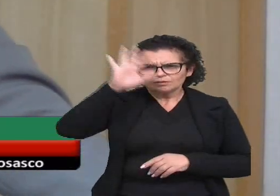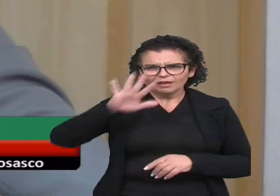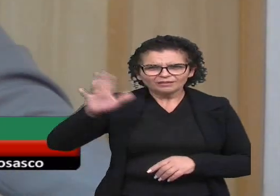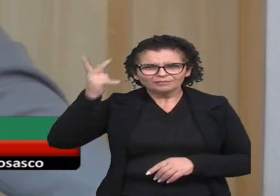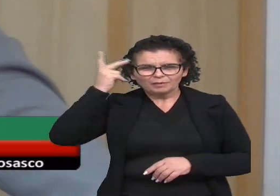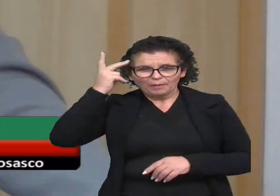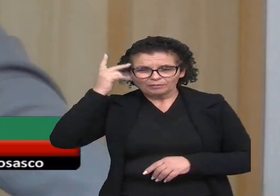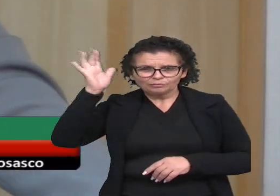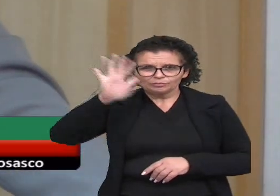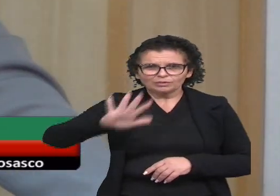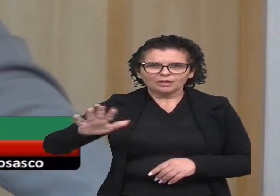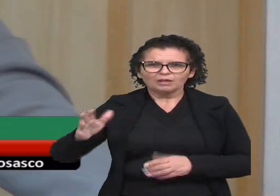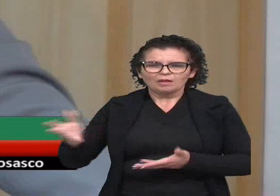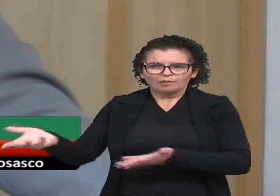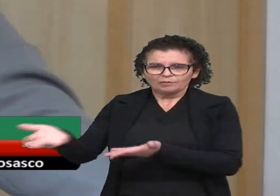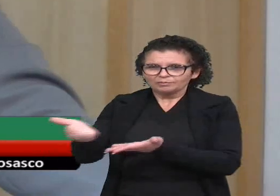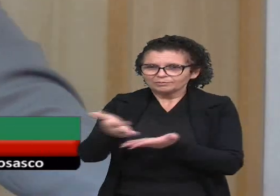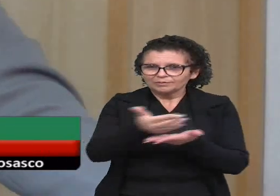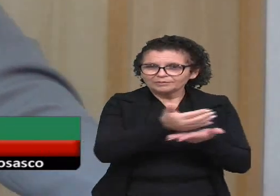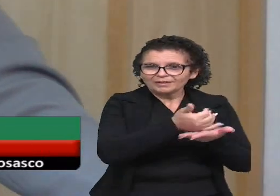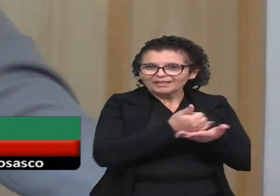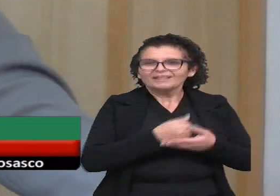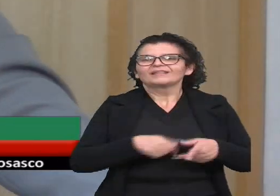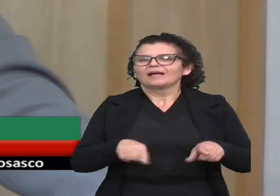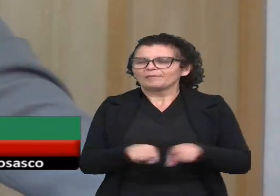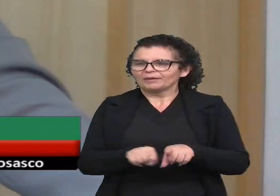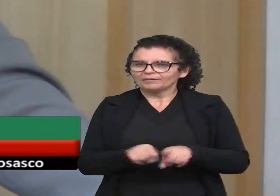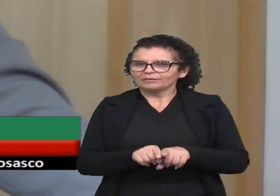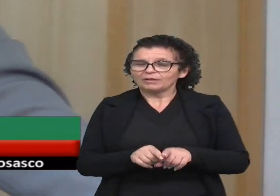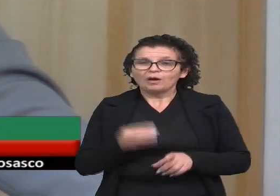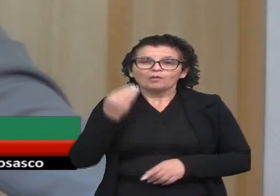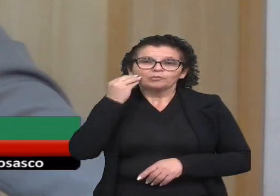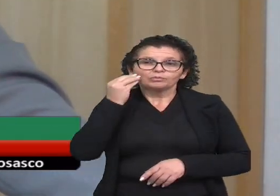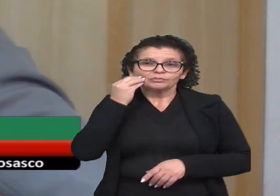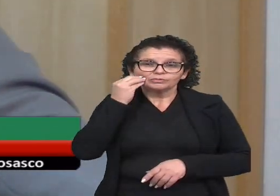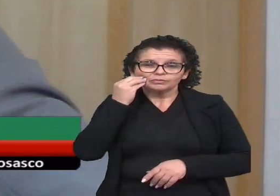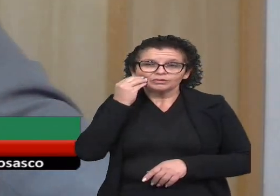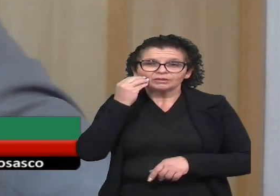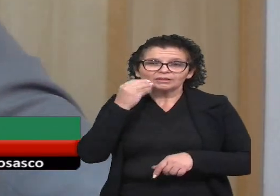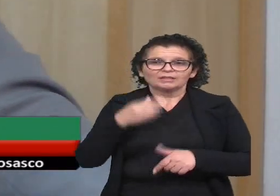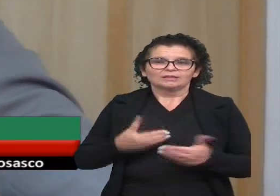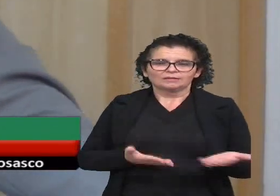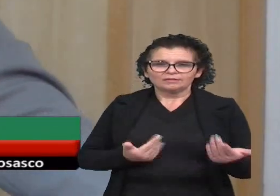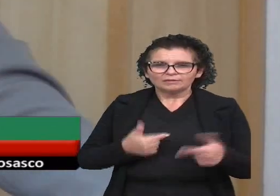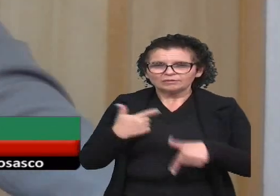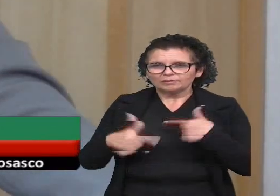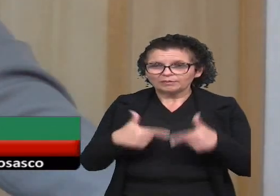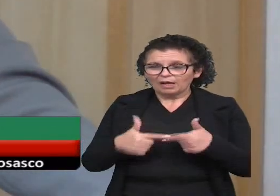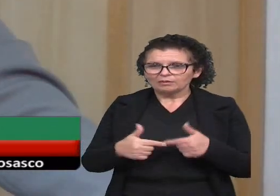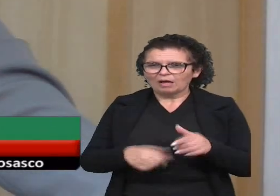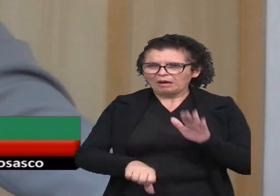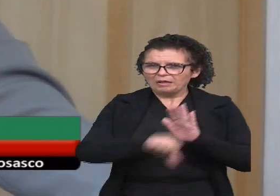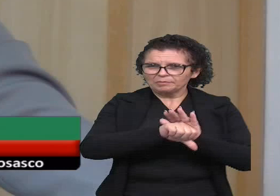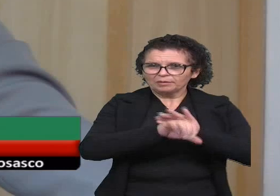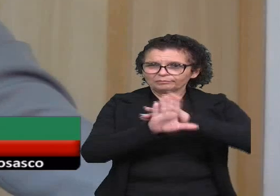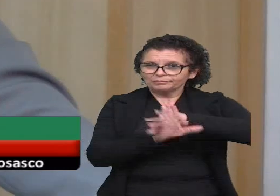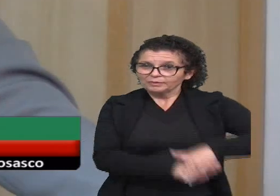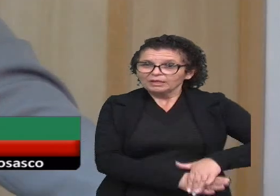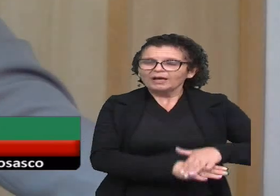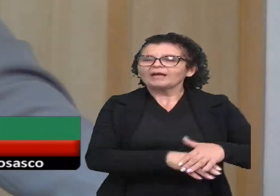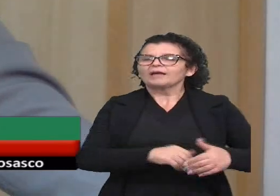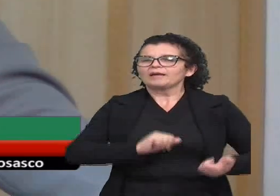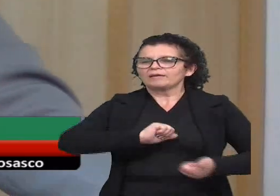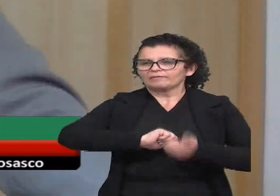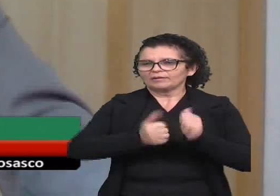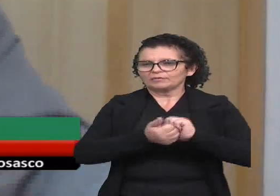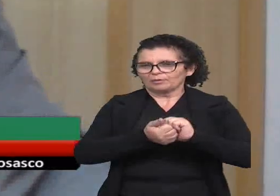futebol amador ele traz renda, benefício e dá oportunidade para jovens sair da criminalidade e praticar esporte. Então,